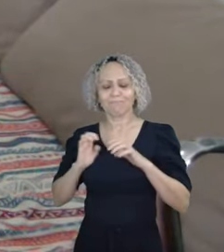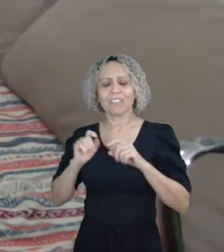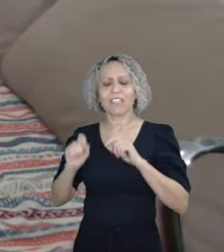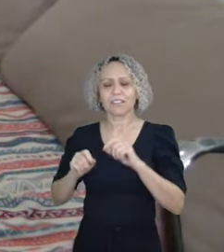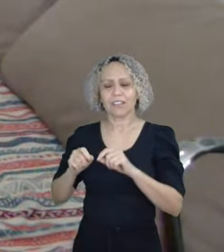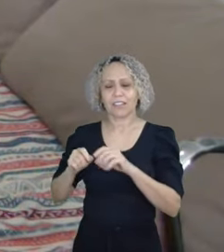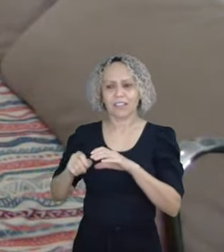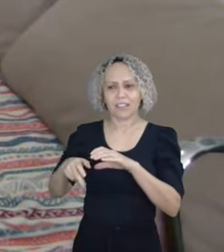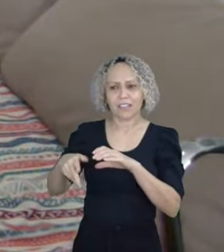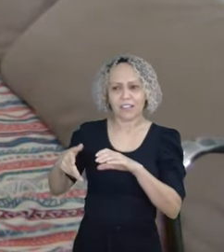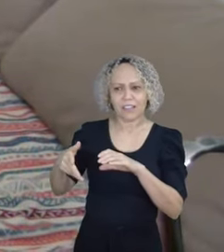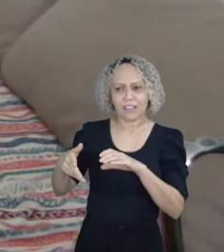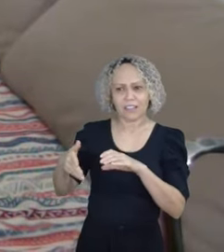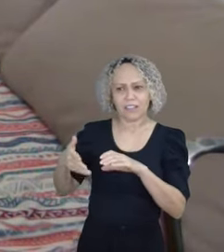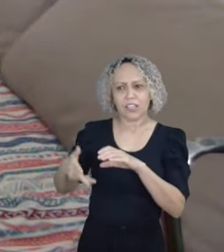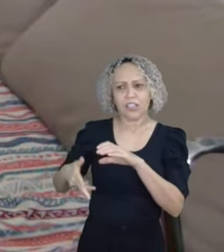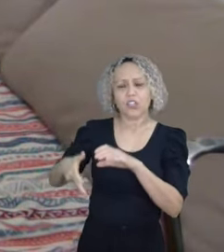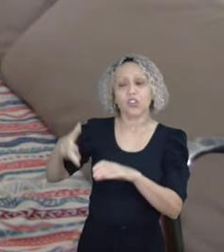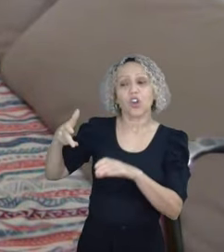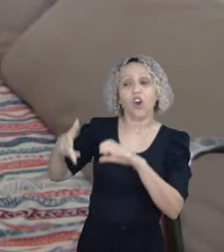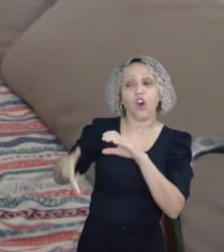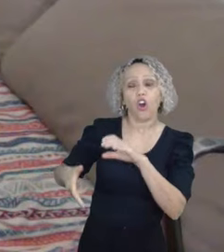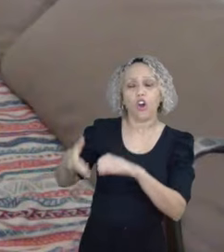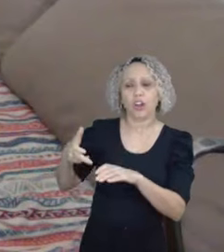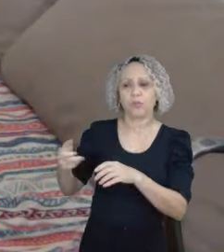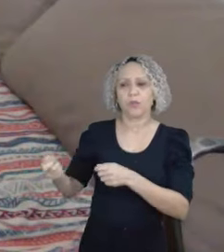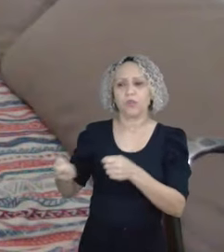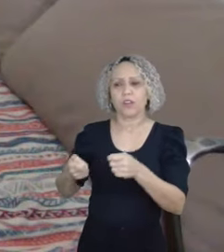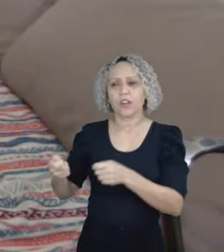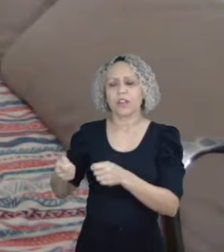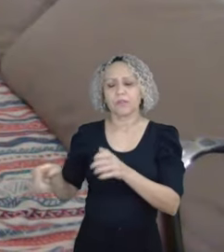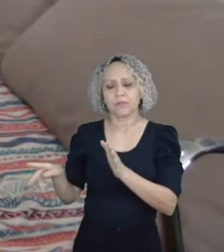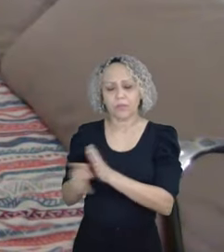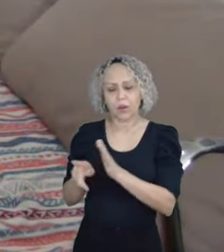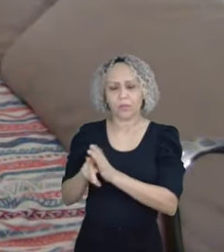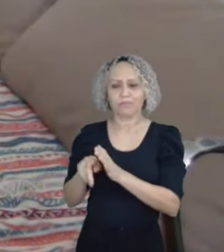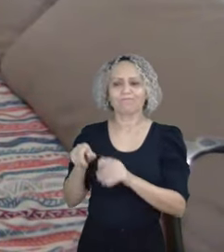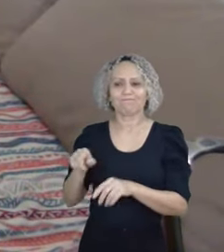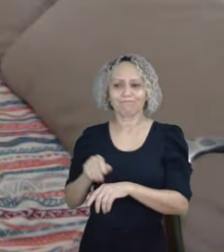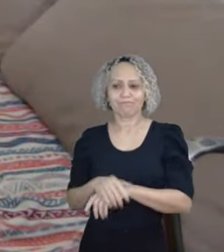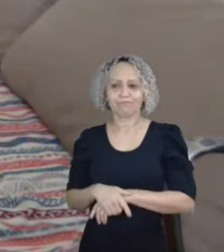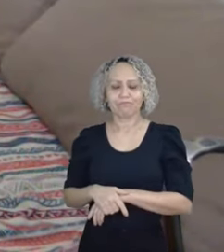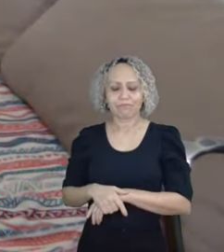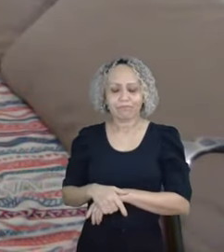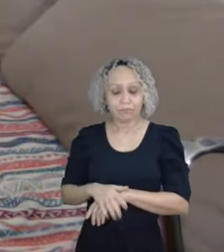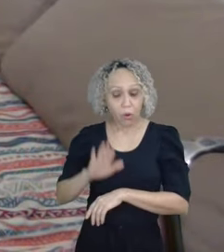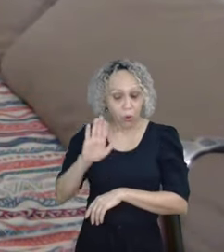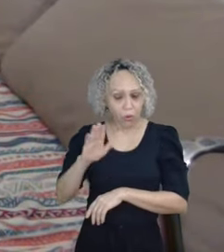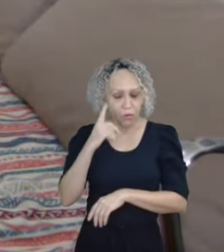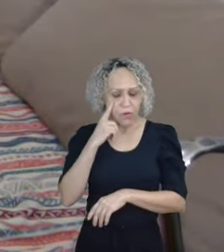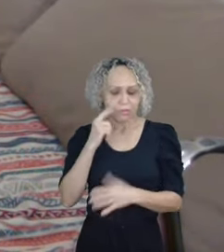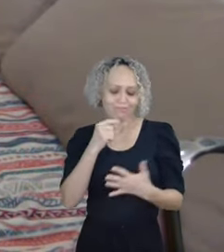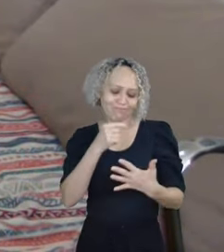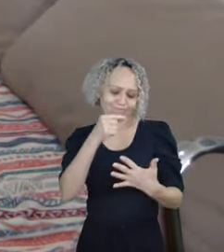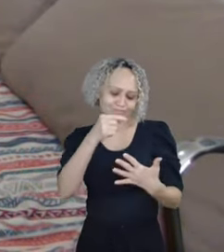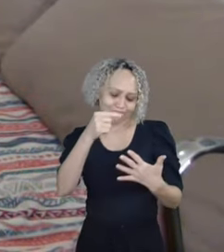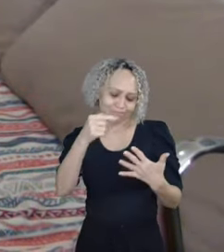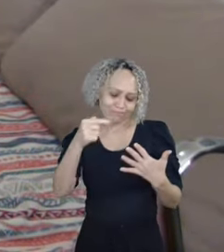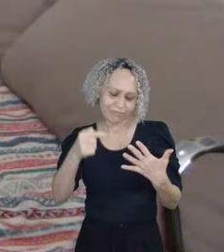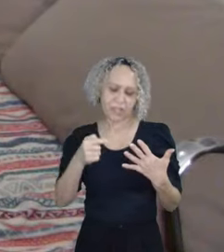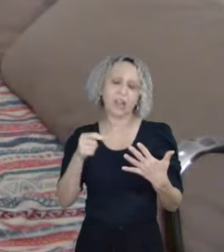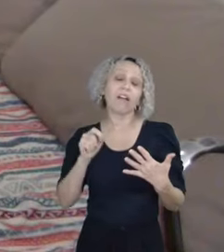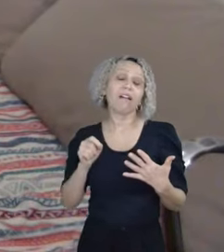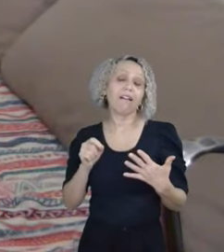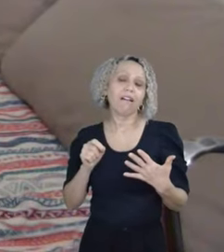várias empresas aí de olho no mercado de exploração. E a gente só fazer umas contas aqui, né? Uma conta de padeiro. De onde é que